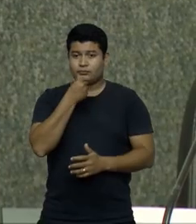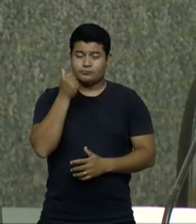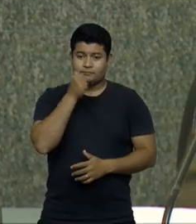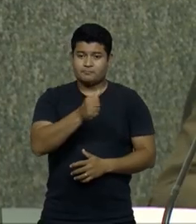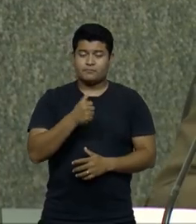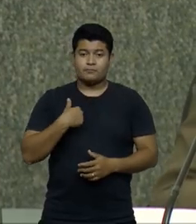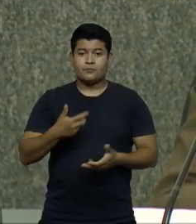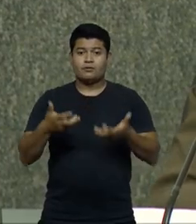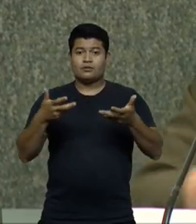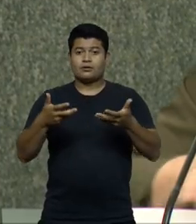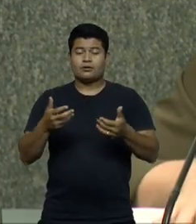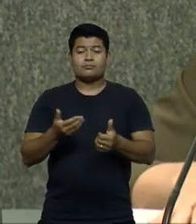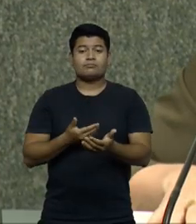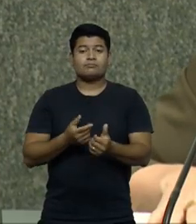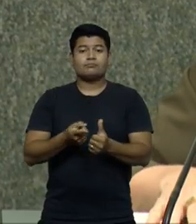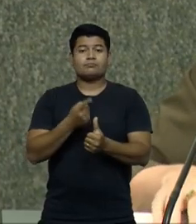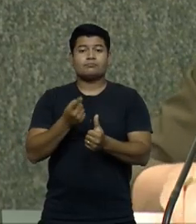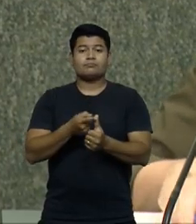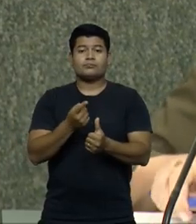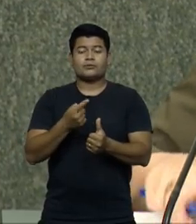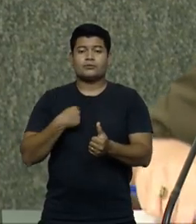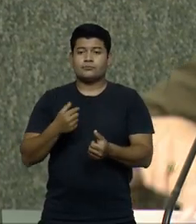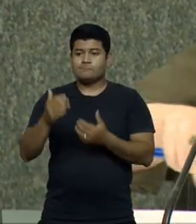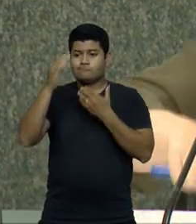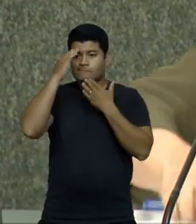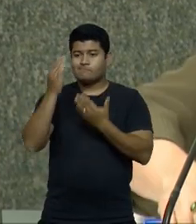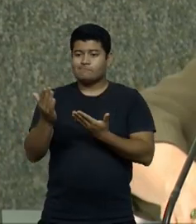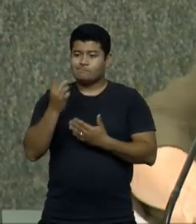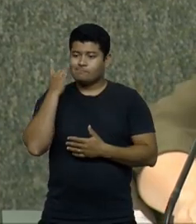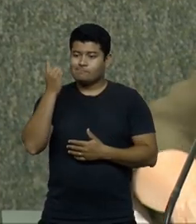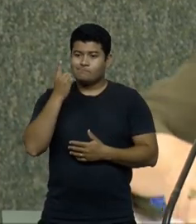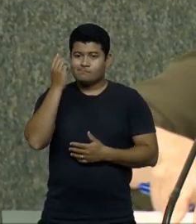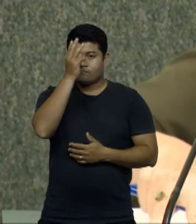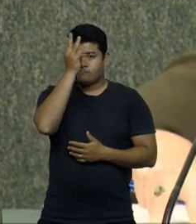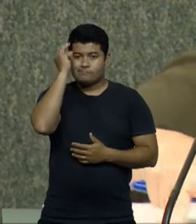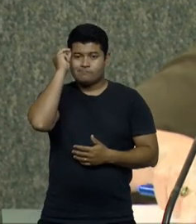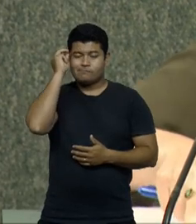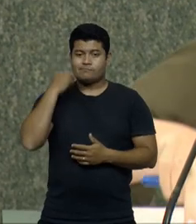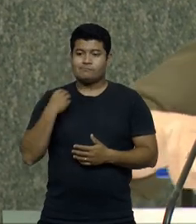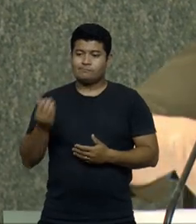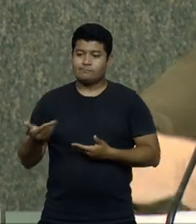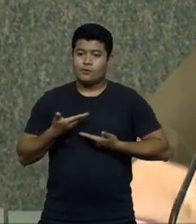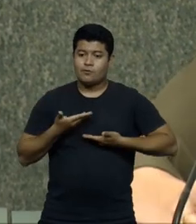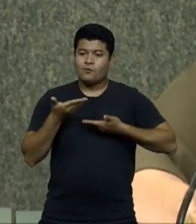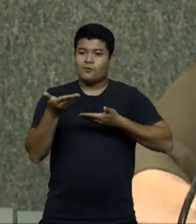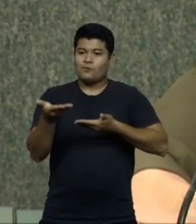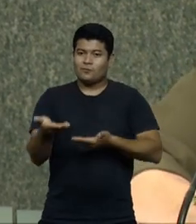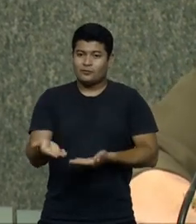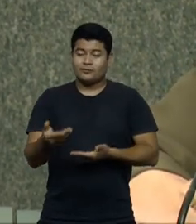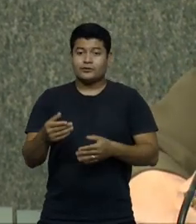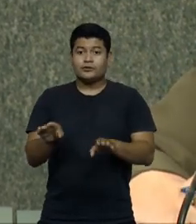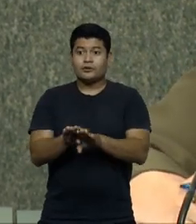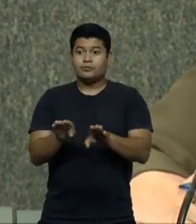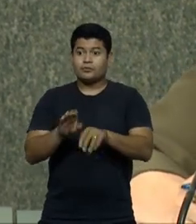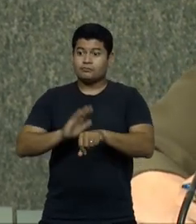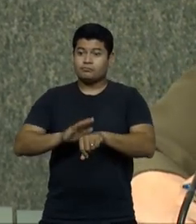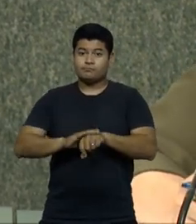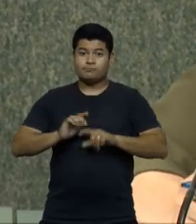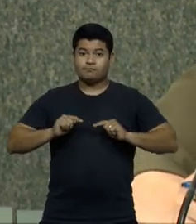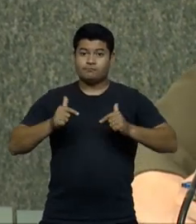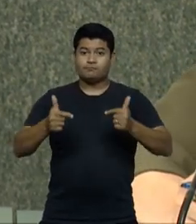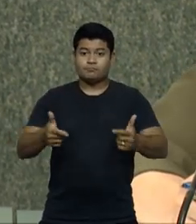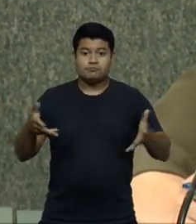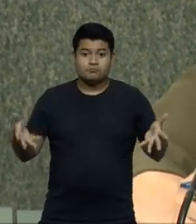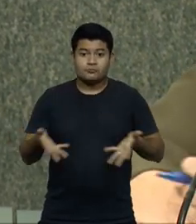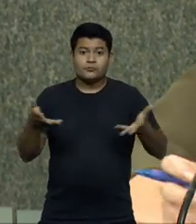inicialmente agradecer a deputada Luciane é pelo convite e pela iniciativa de promover a sua audiência